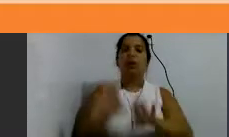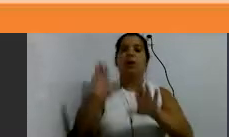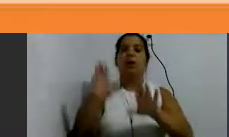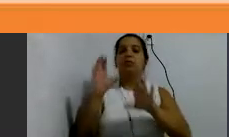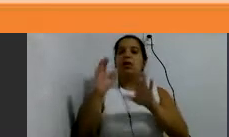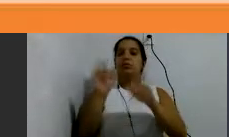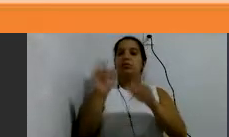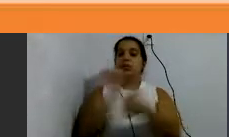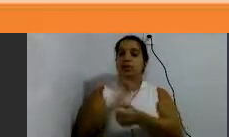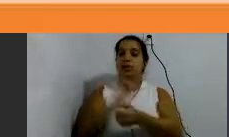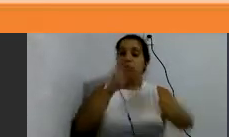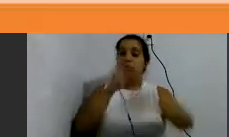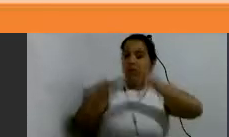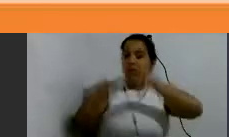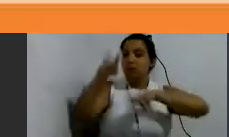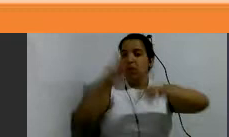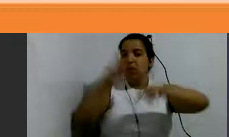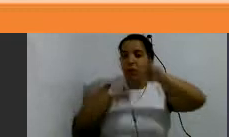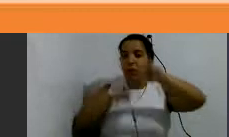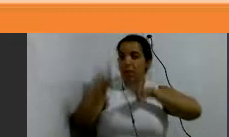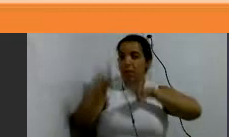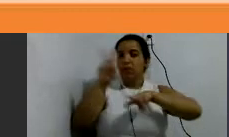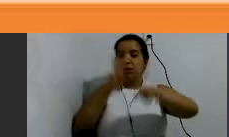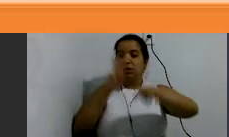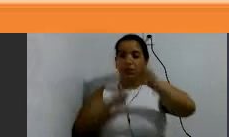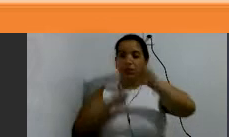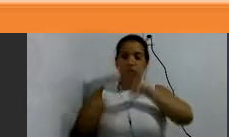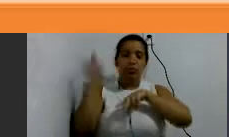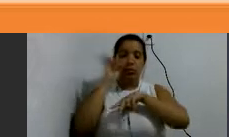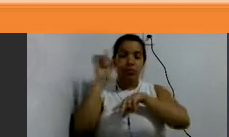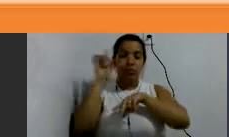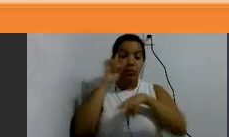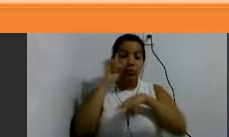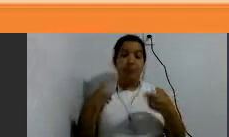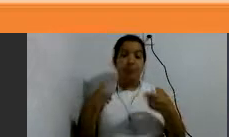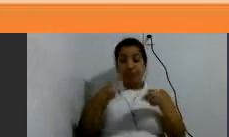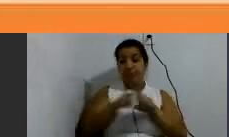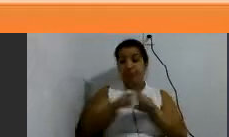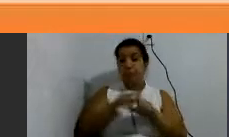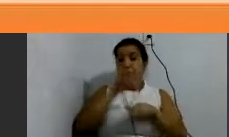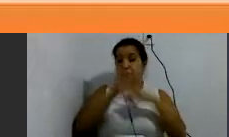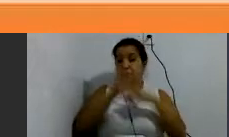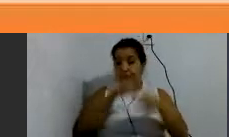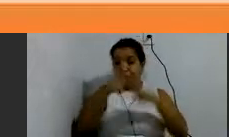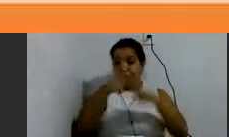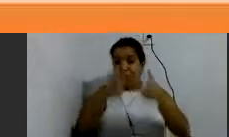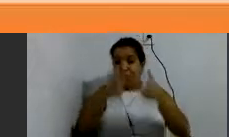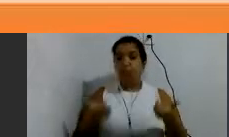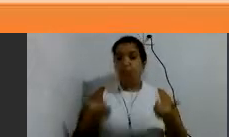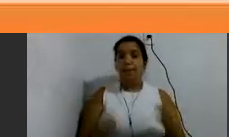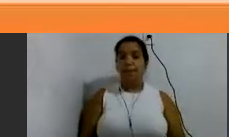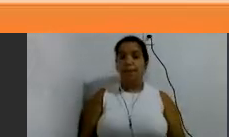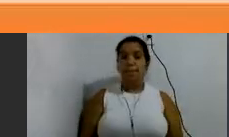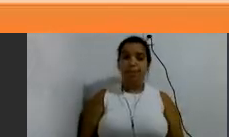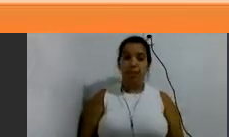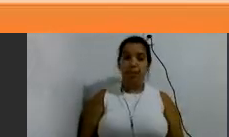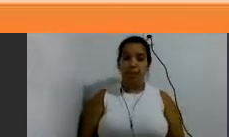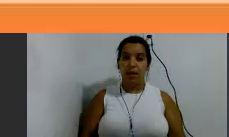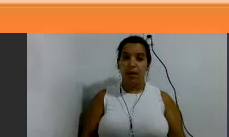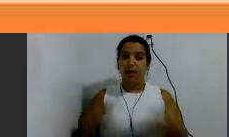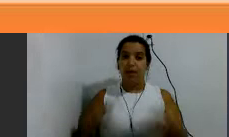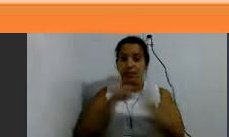vai avaliando periodicamente e também trocando esse meio de cultura. Pesquisa de